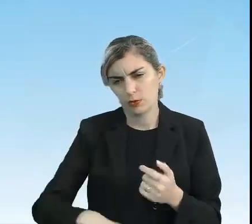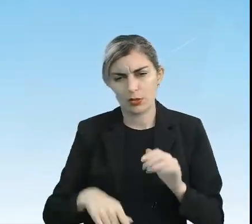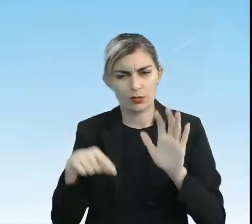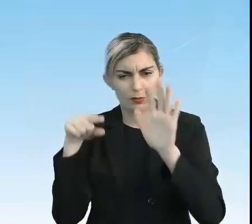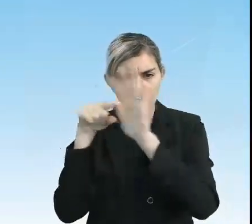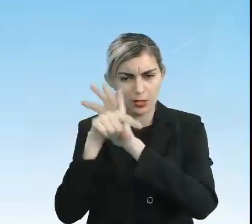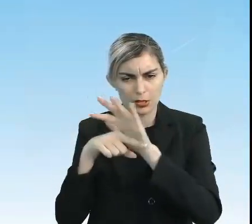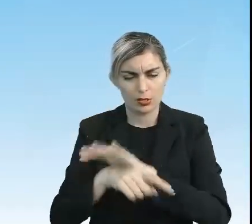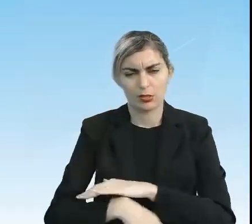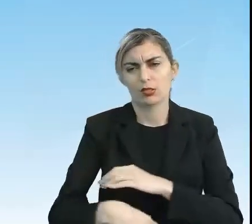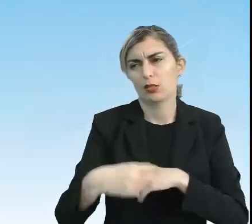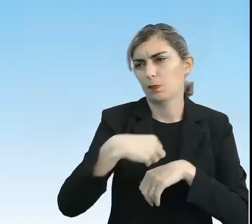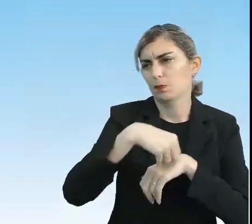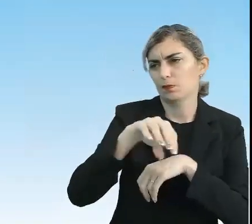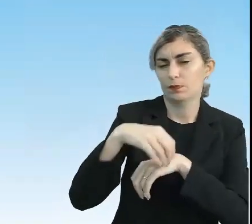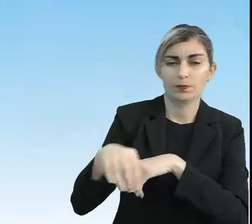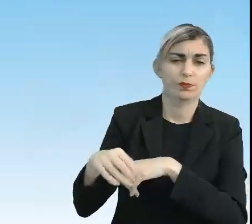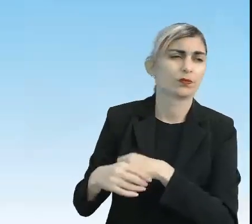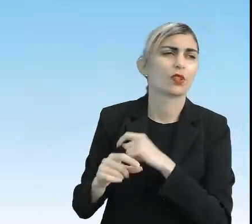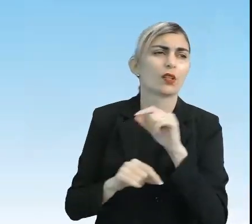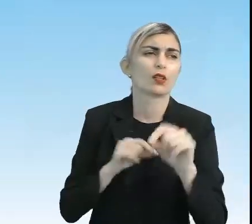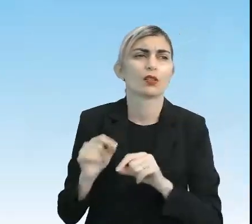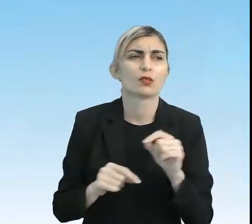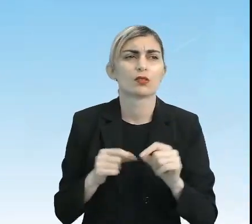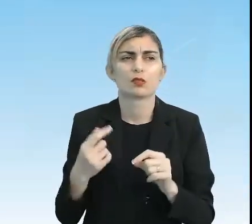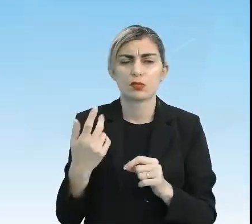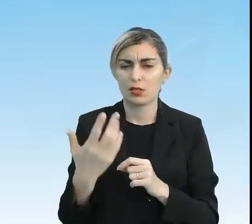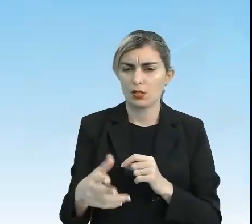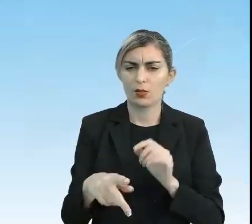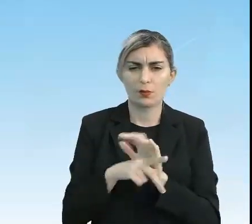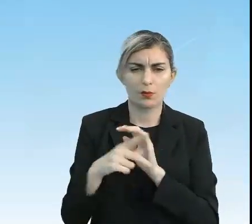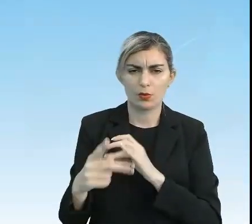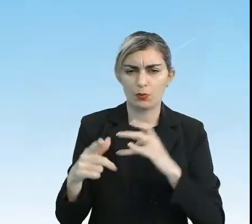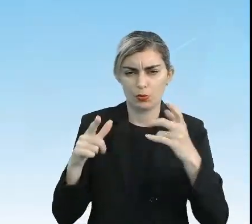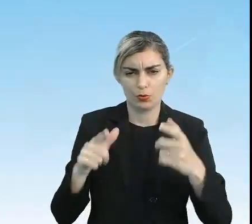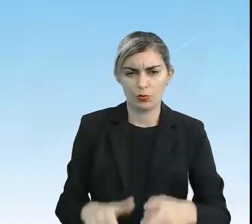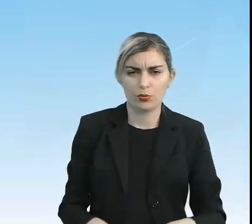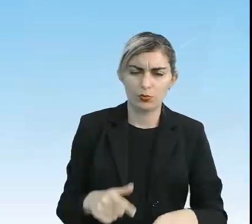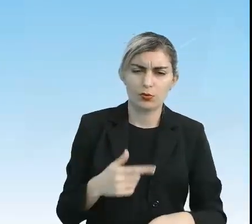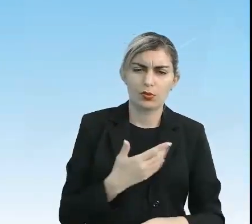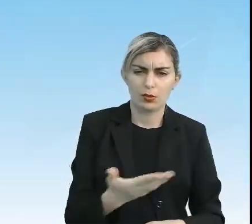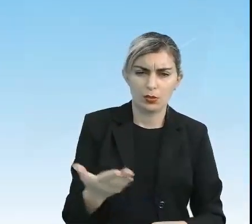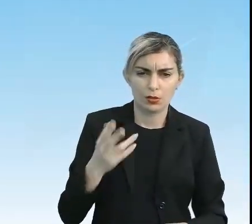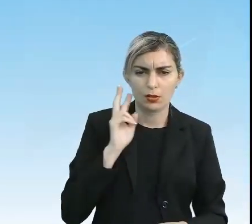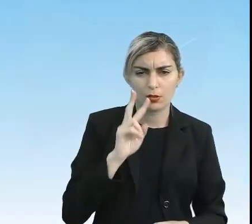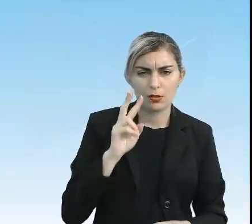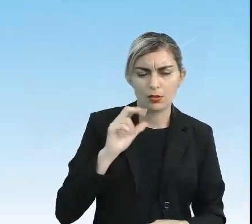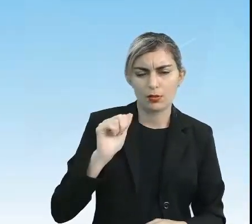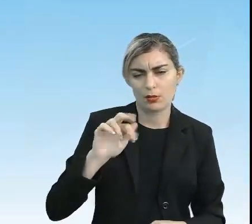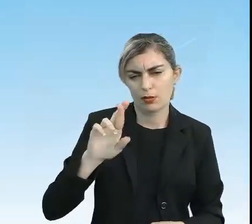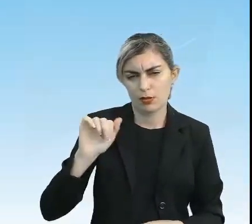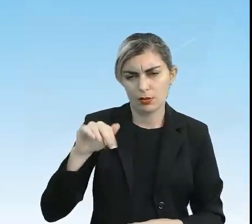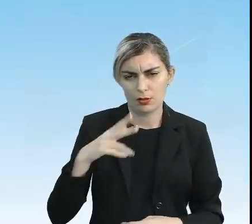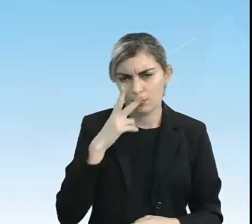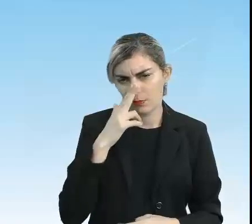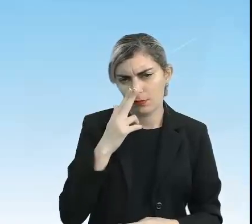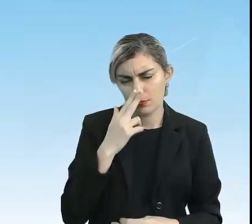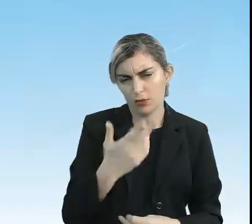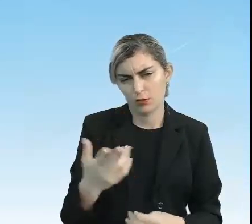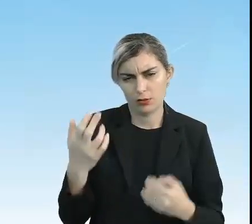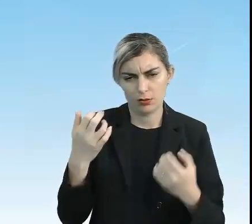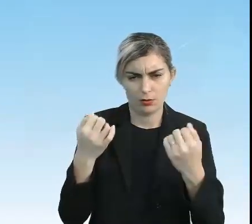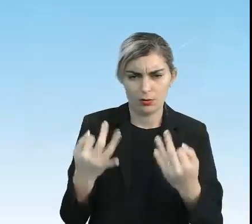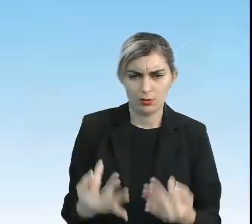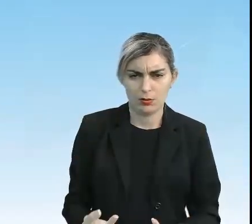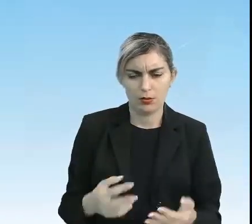uma análise junto, quer dizer, que é o local propício. Eu me lembrei uma arena mesmo, né, para se degladiar